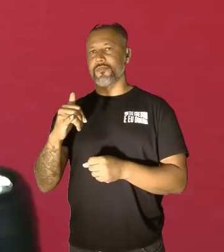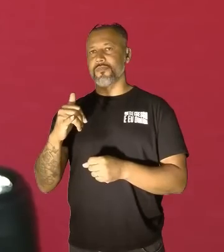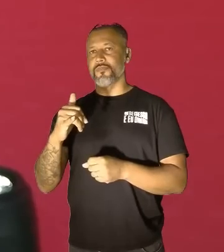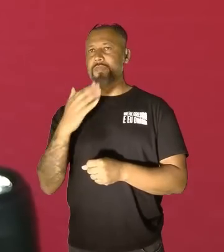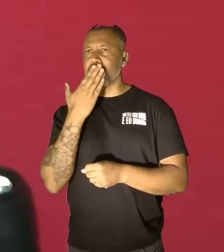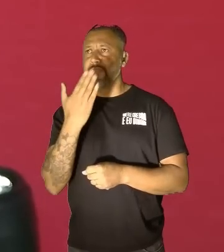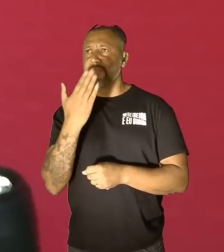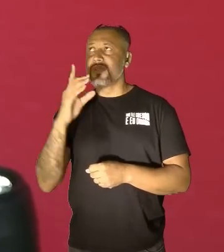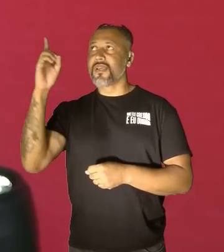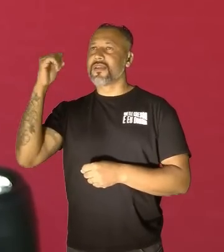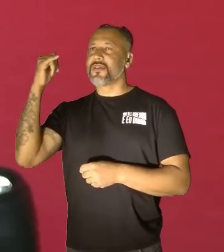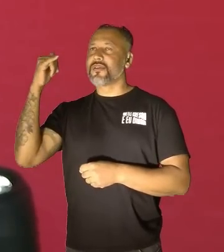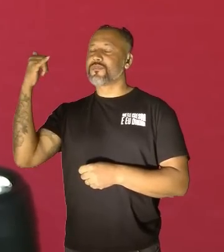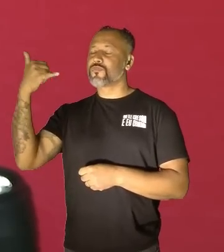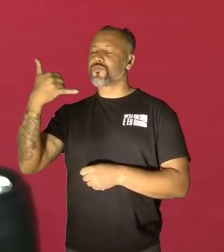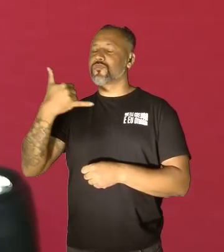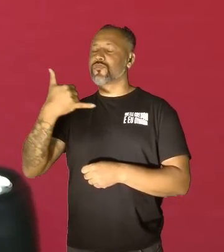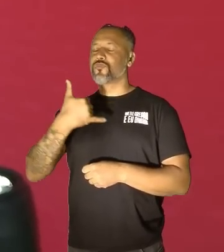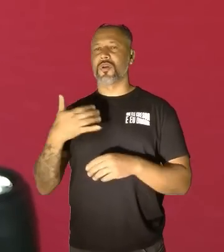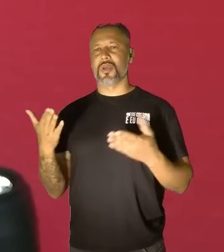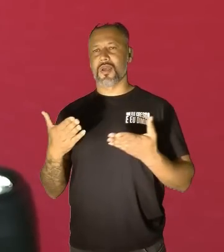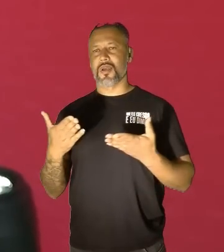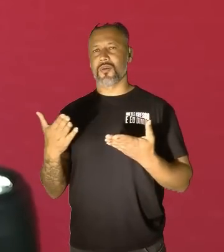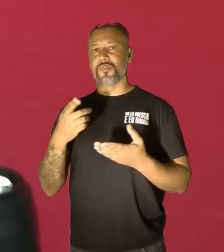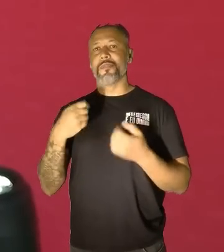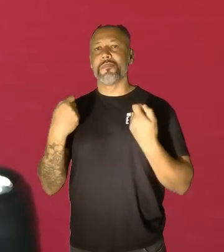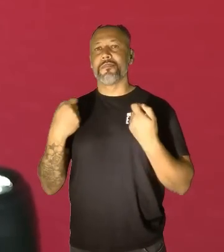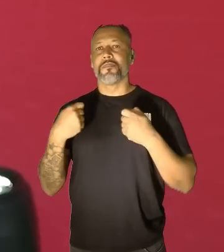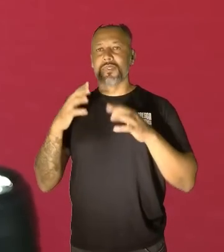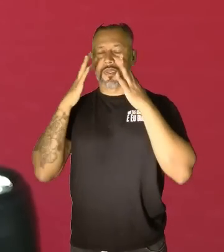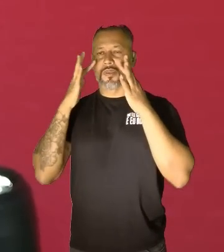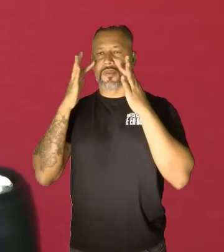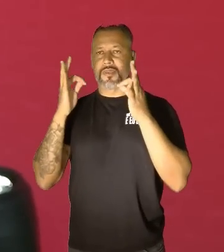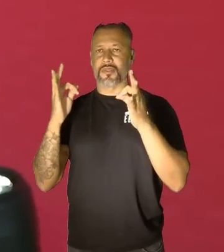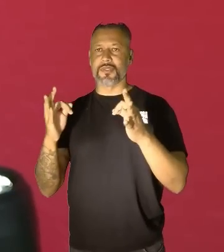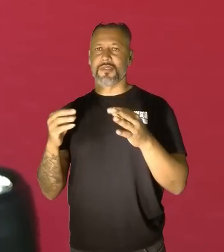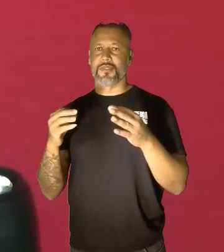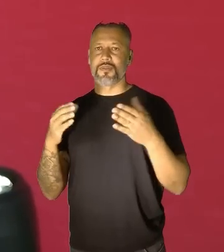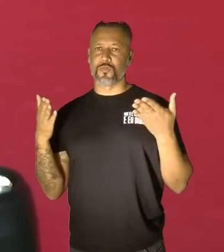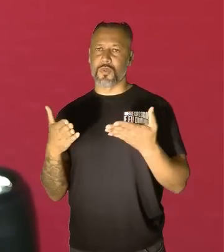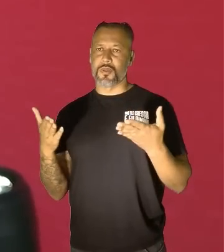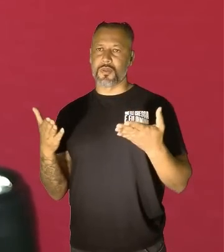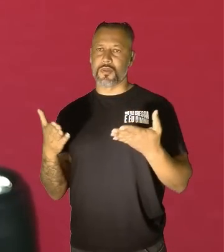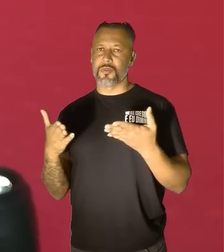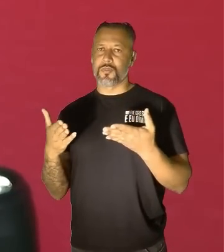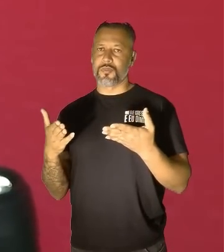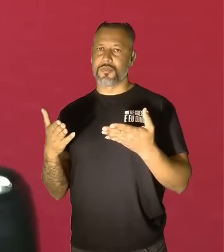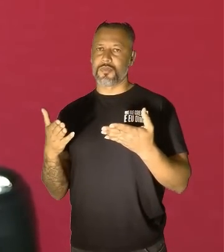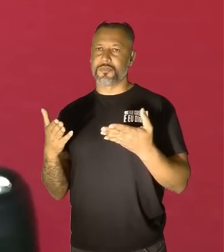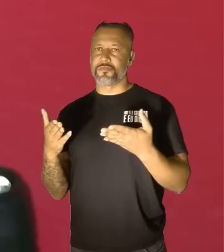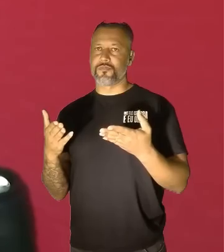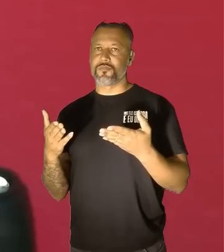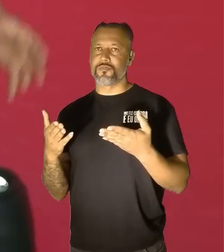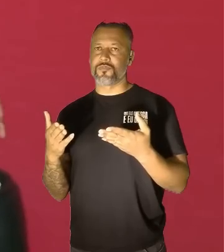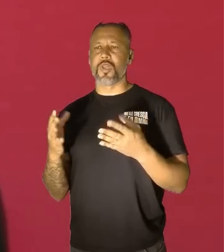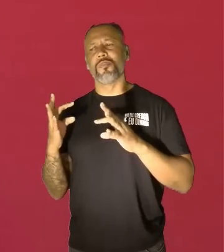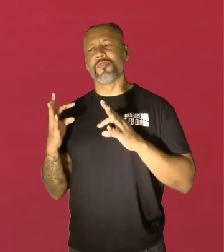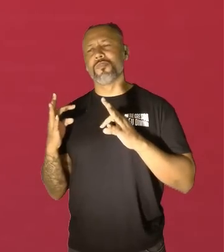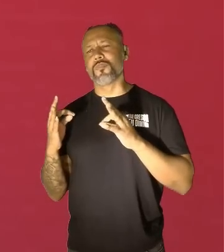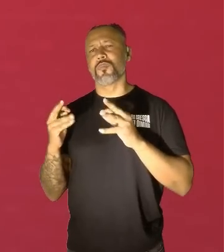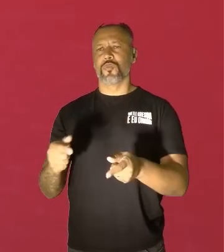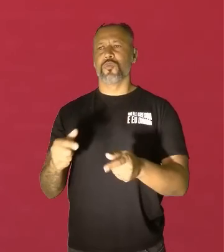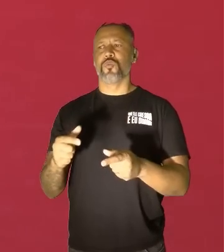Deus para falar com você. Traga sua mente para cá agora, toda a distração, toda a situação que